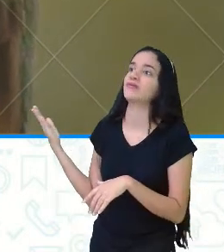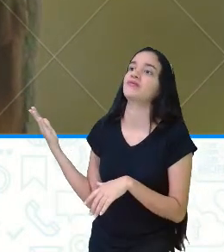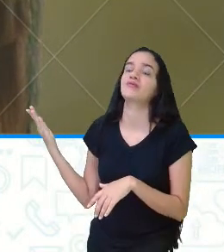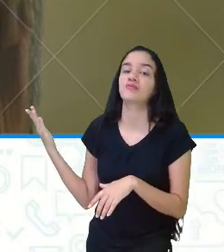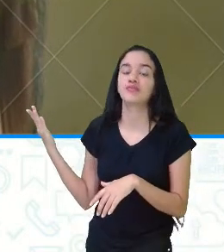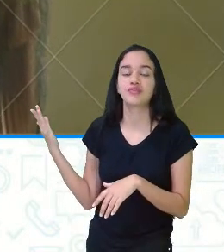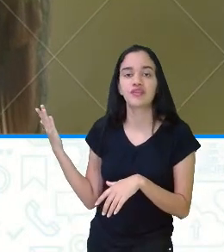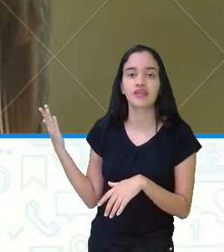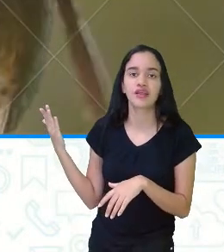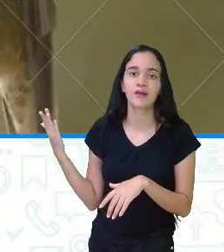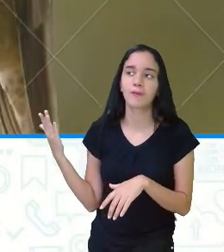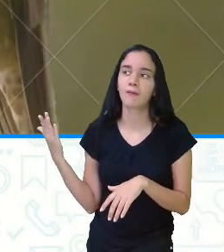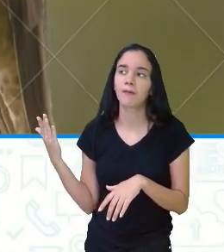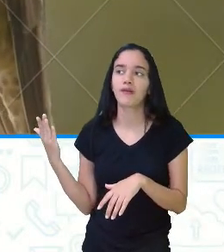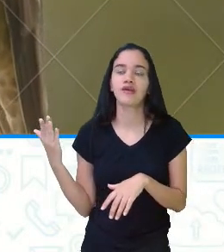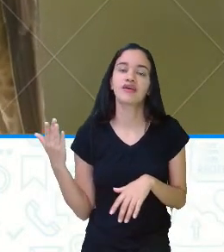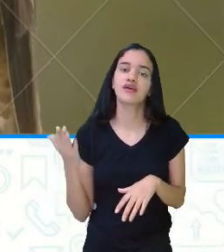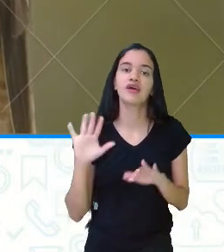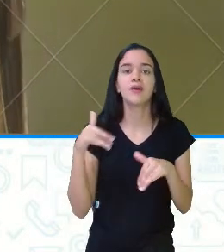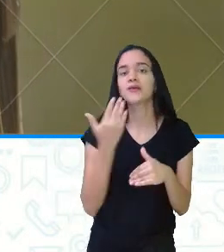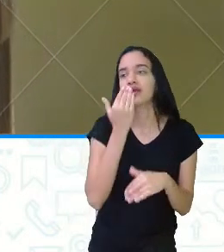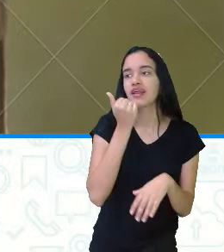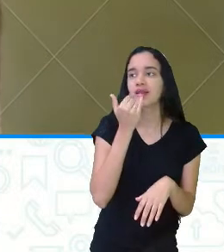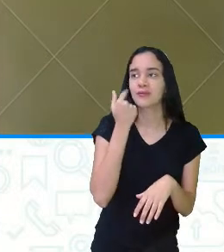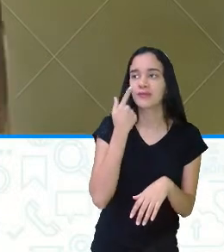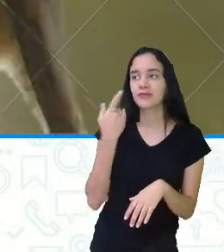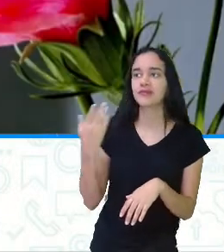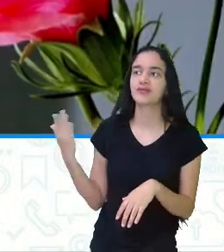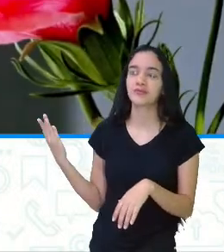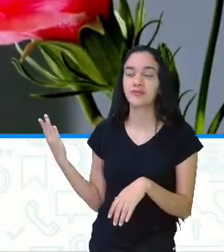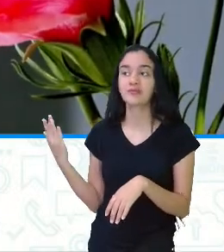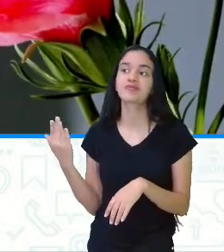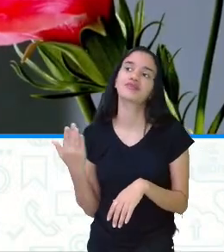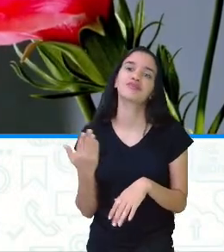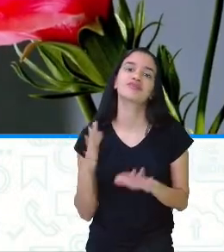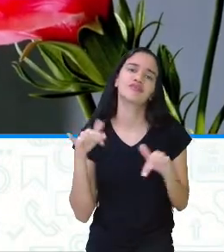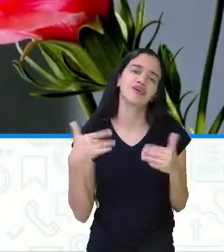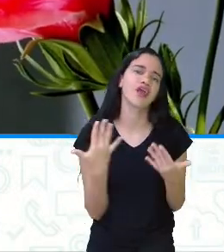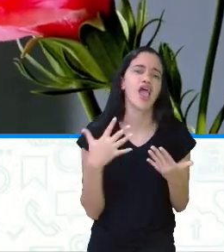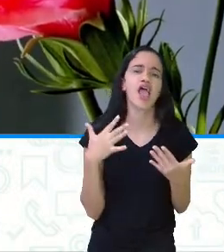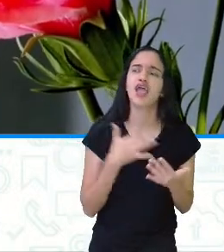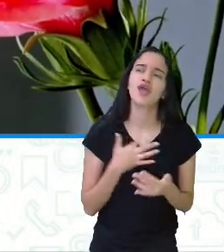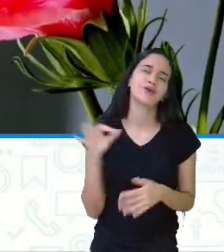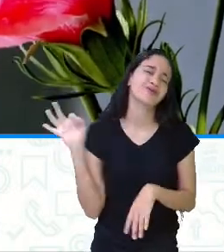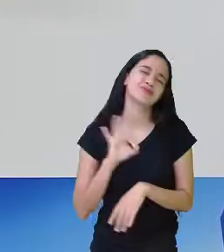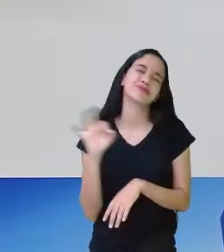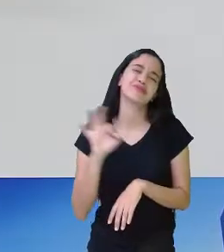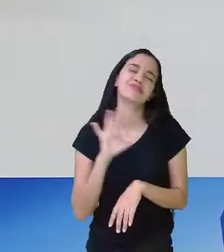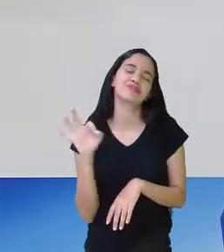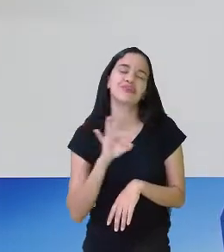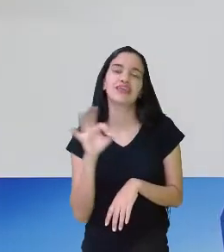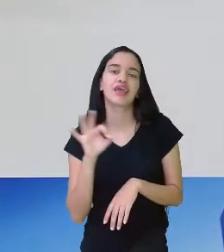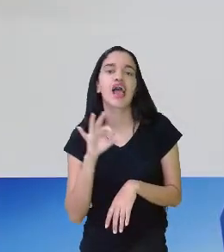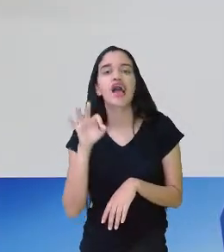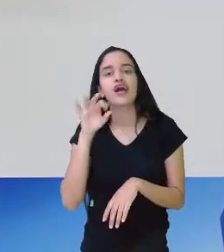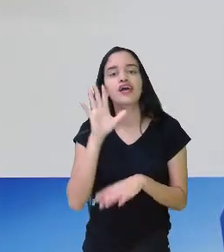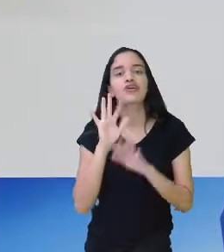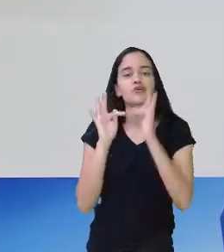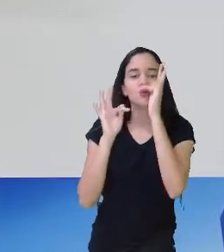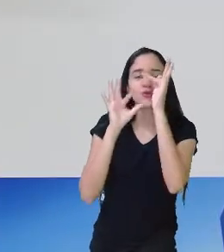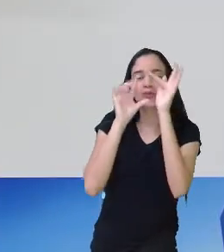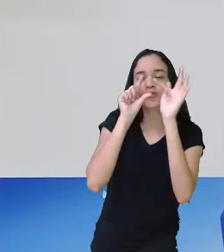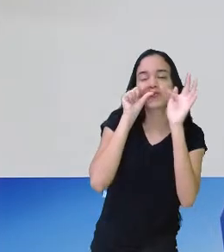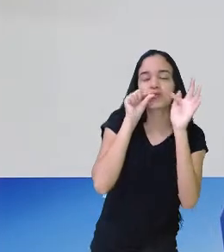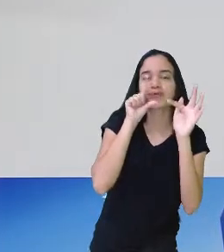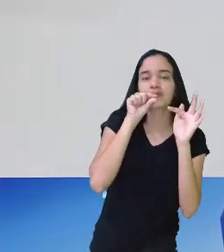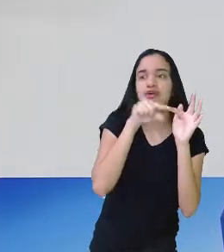aqui, provavelmente colocaram lá um alimentozinho para ele, tá vendo? Pois é. Ah, eu adorei falar do beija-flor. E olha,